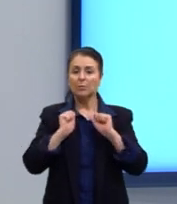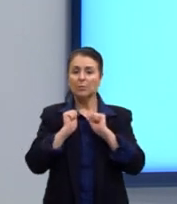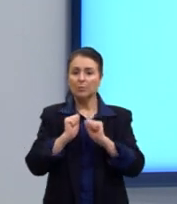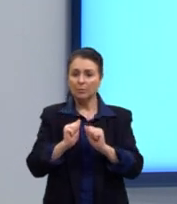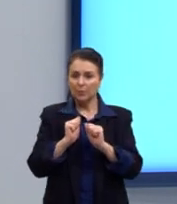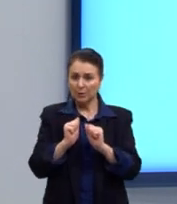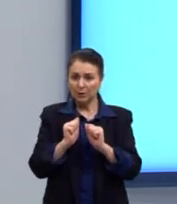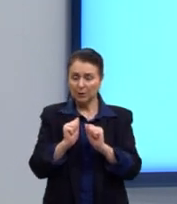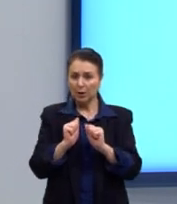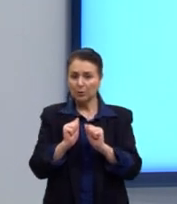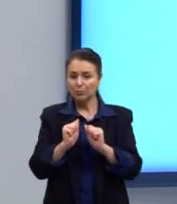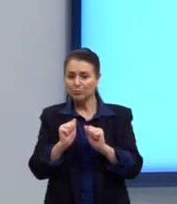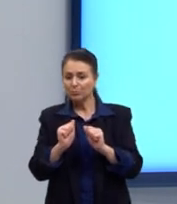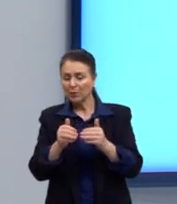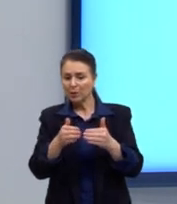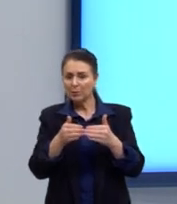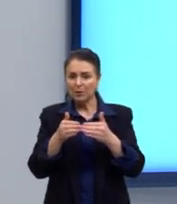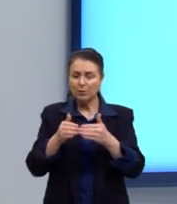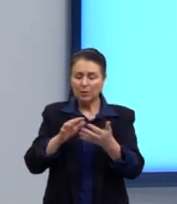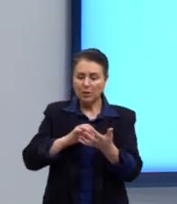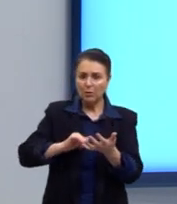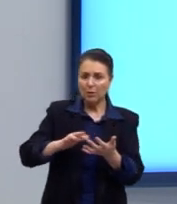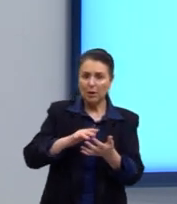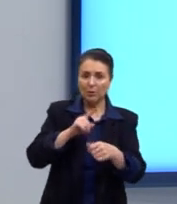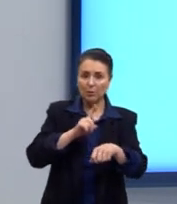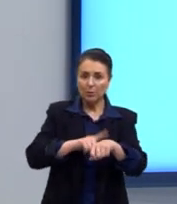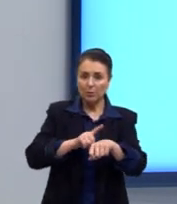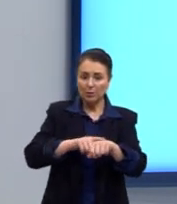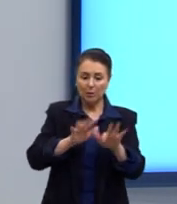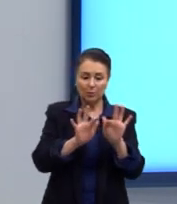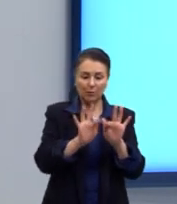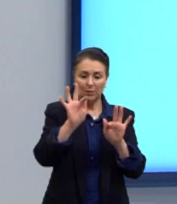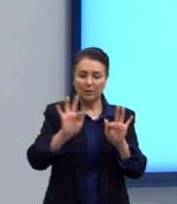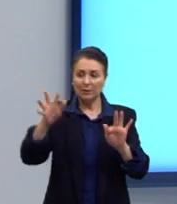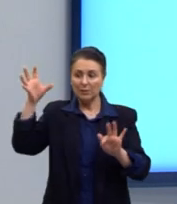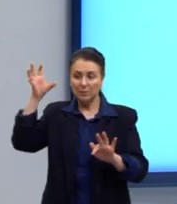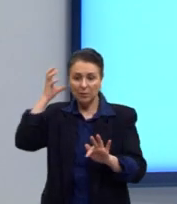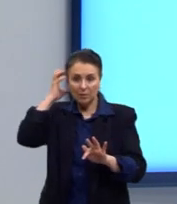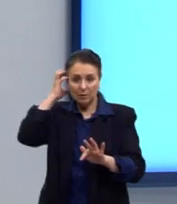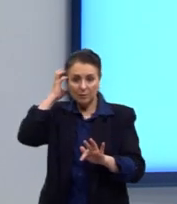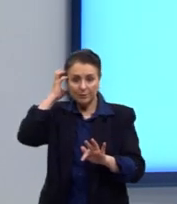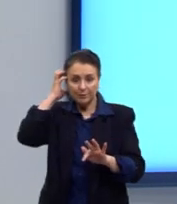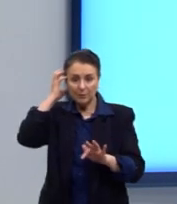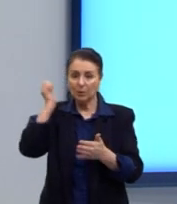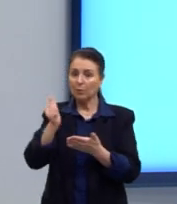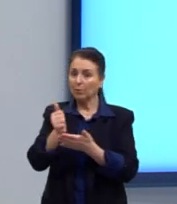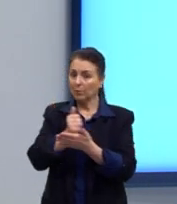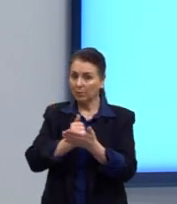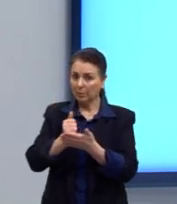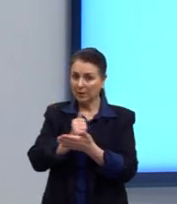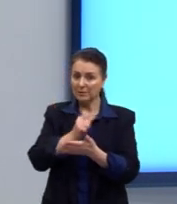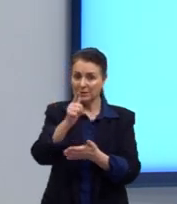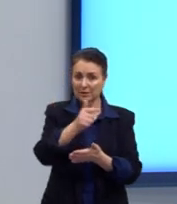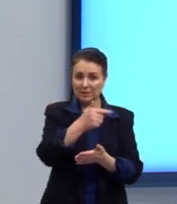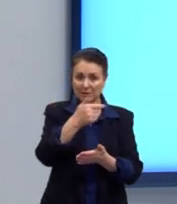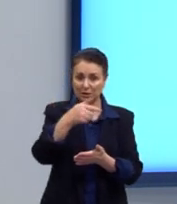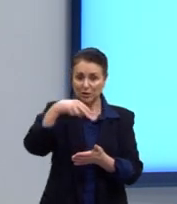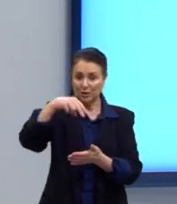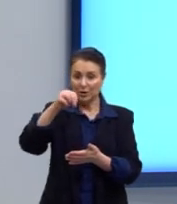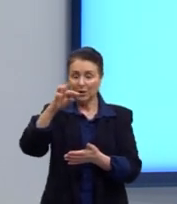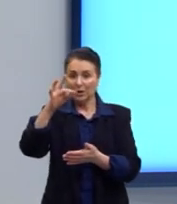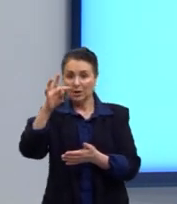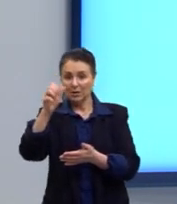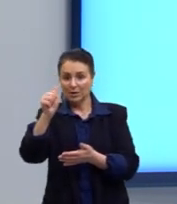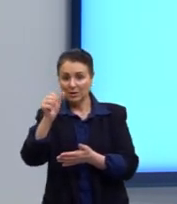se solicitar calcular a duração de uma frequência sonora com base na sete notas musicais